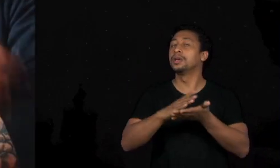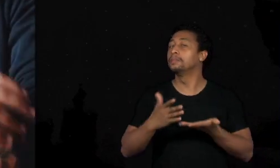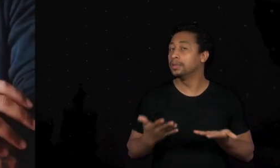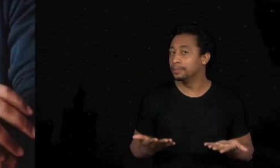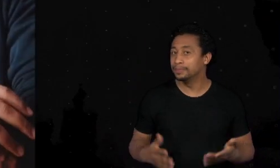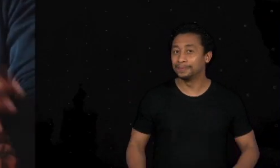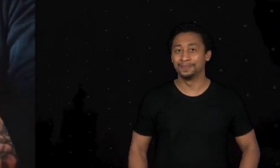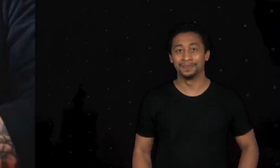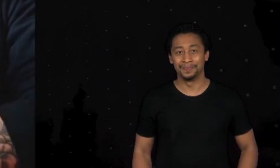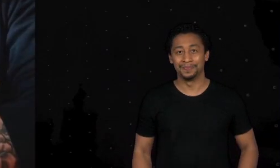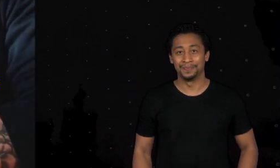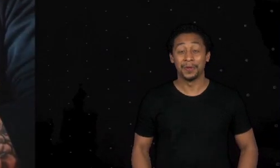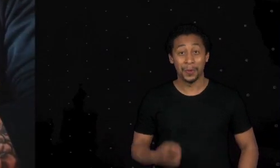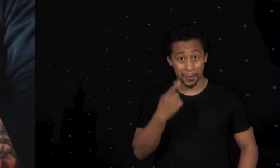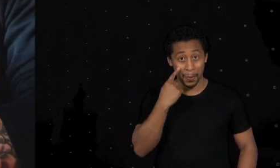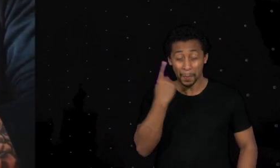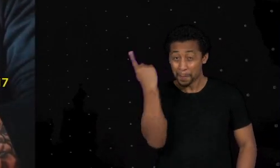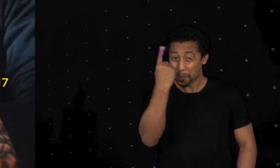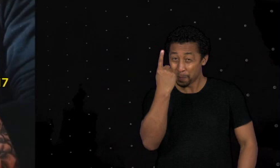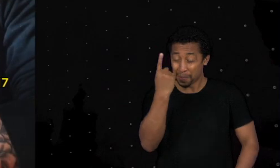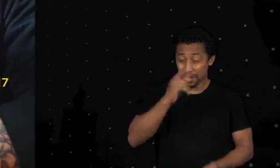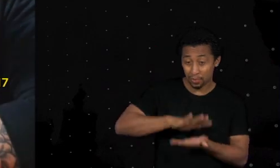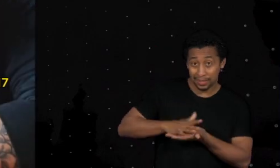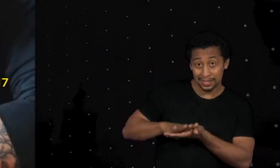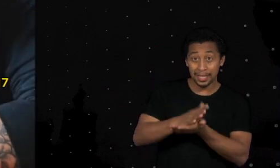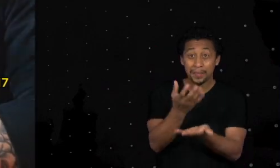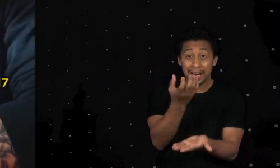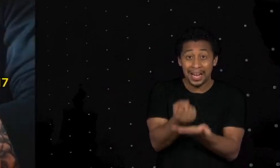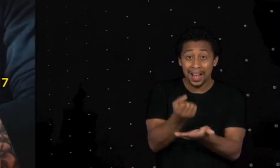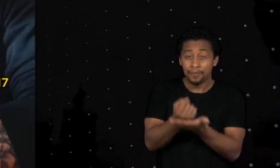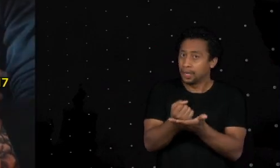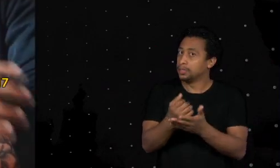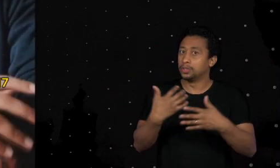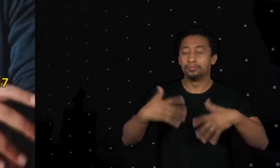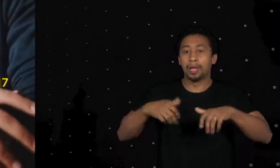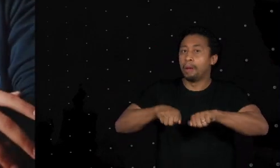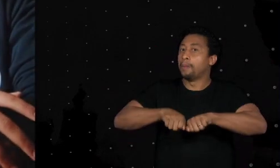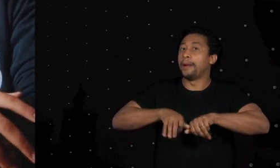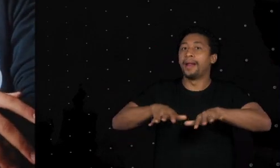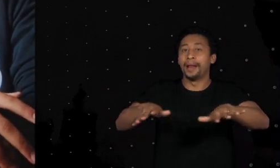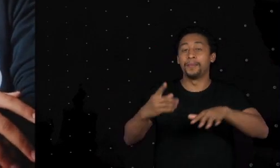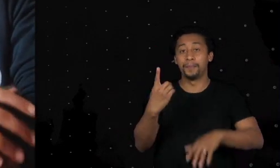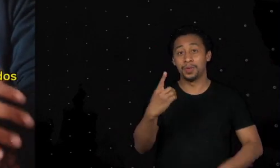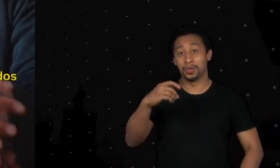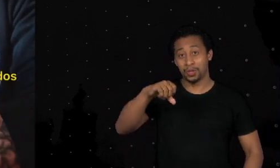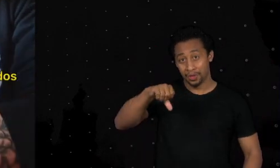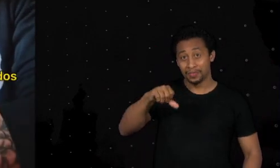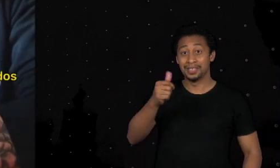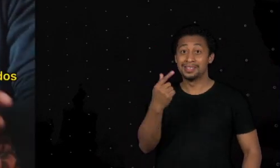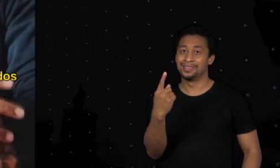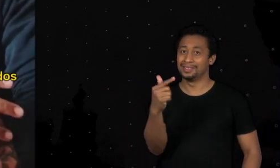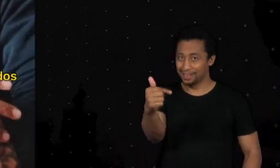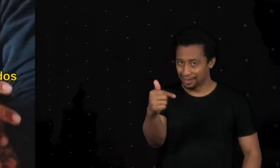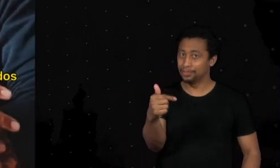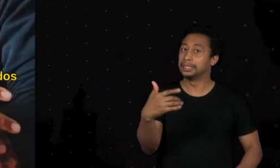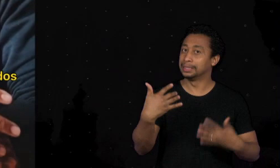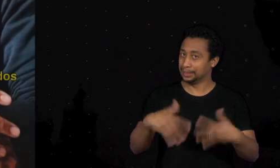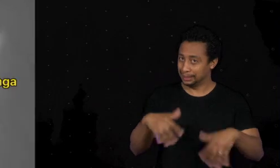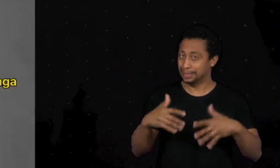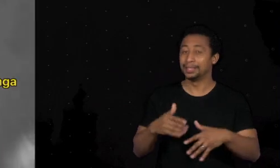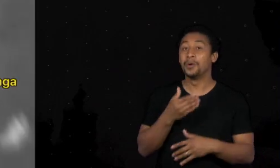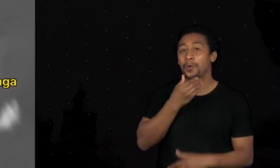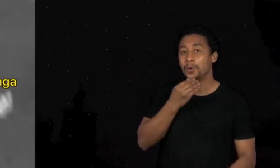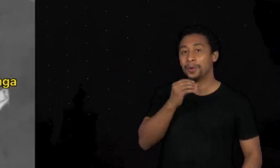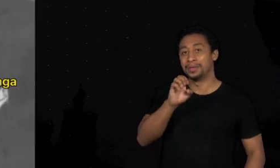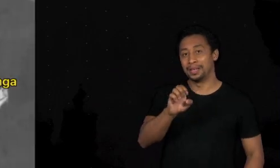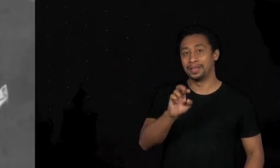Pelo telefone, o primeiro samba gravado foi um verdadeiro hit em 1917 e é a composição do Ernesto dos Santos,